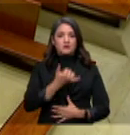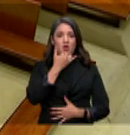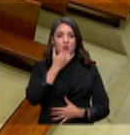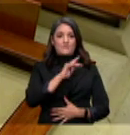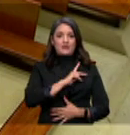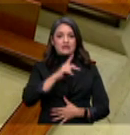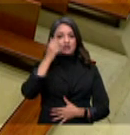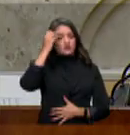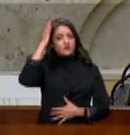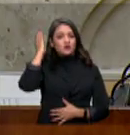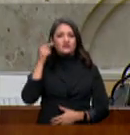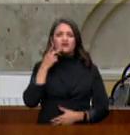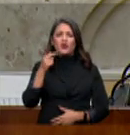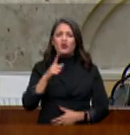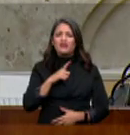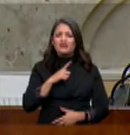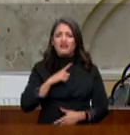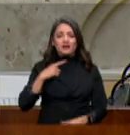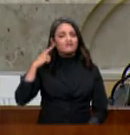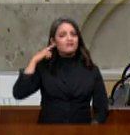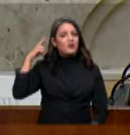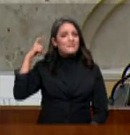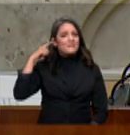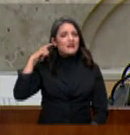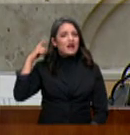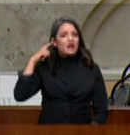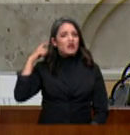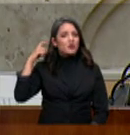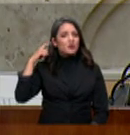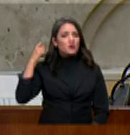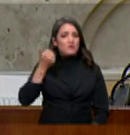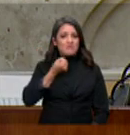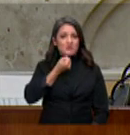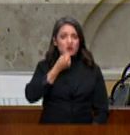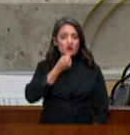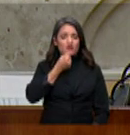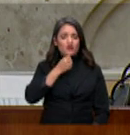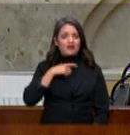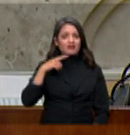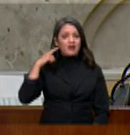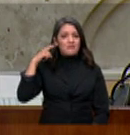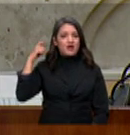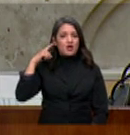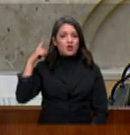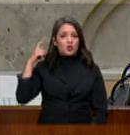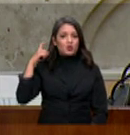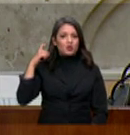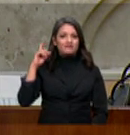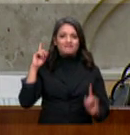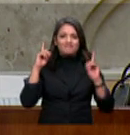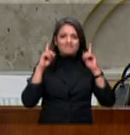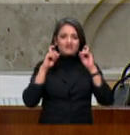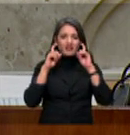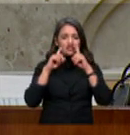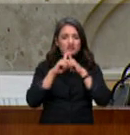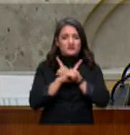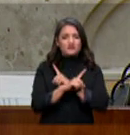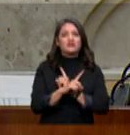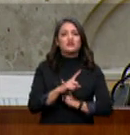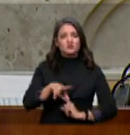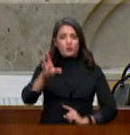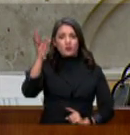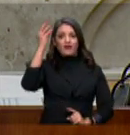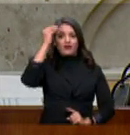tem alguma coisa que está batendo no microfone que Vossa Excelência está falando. Então, está